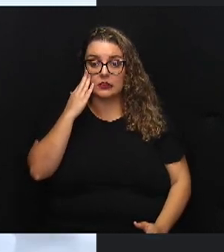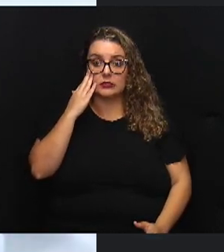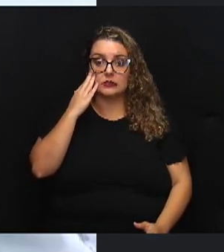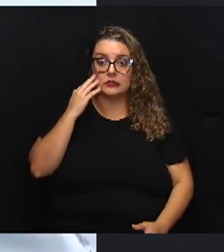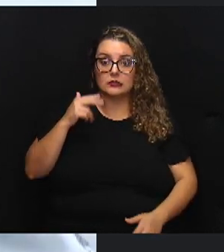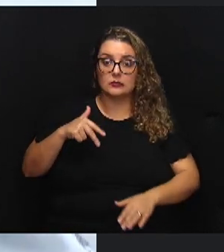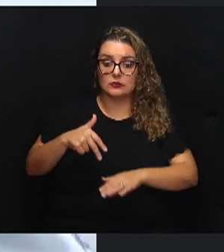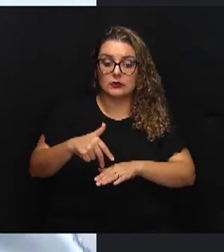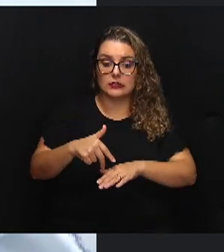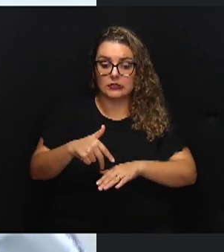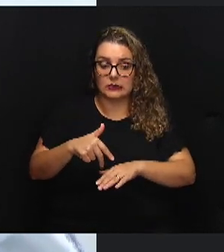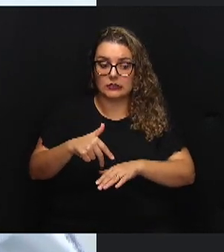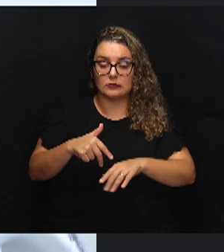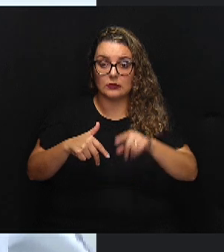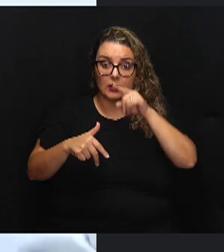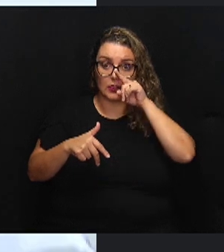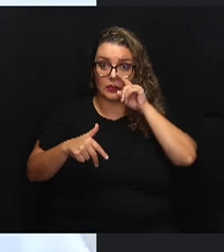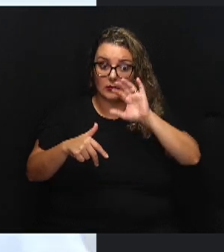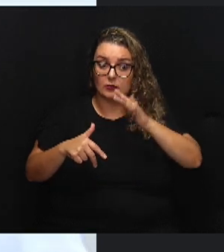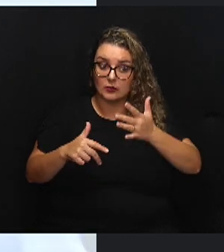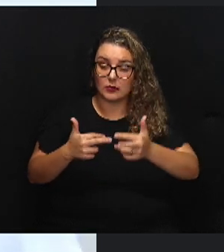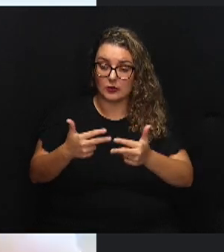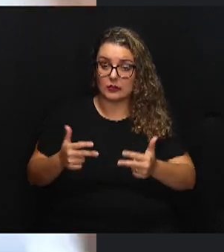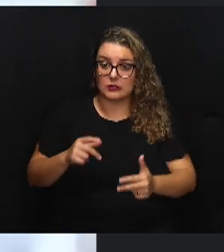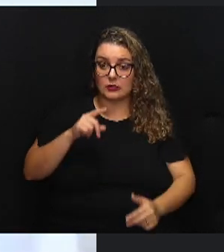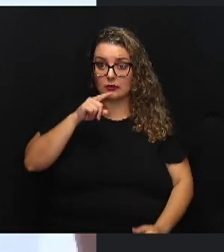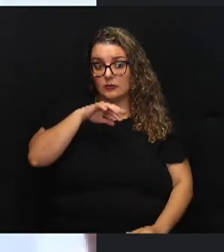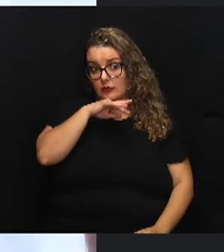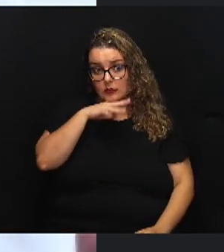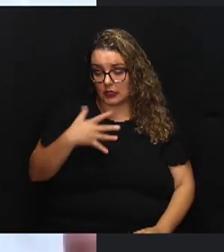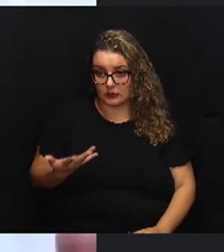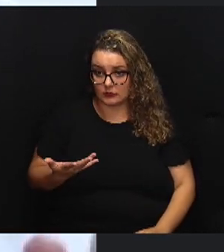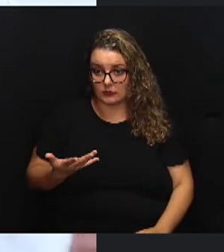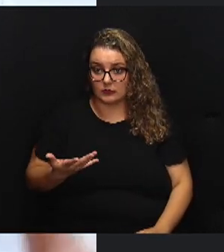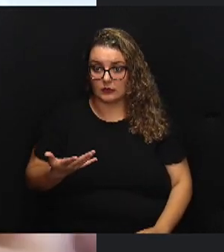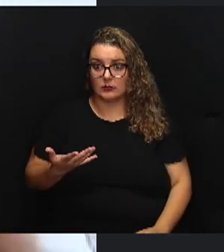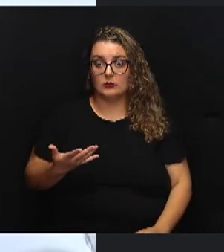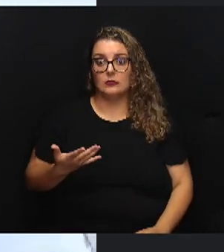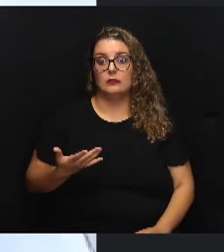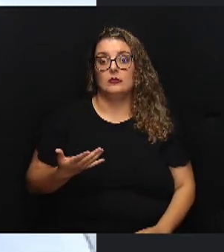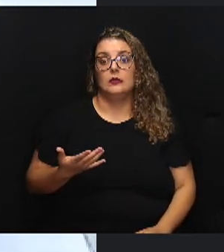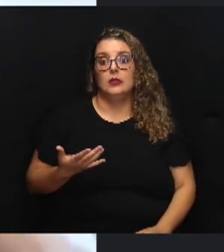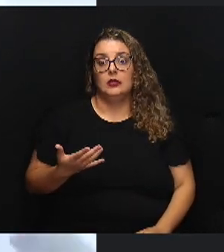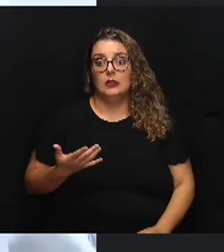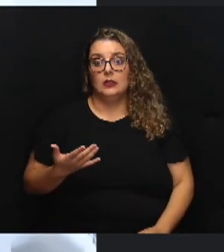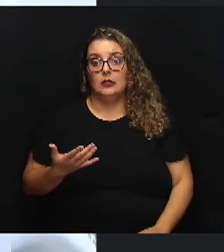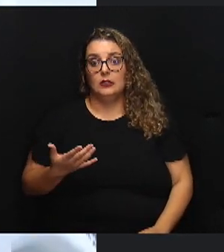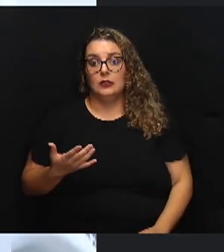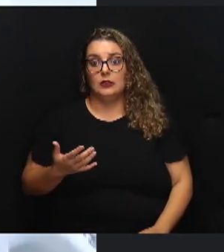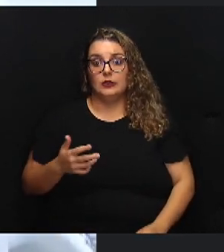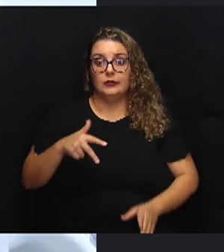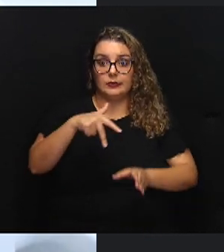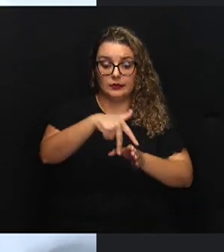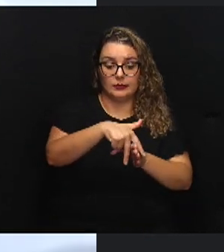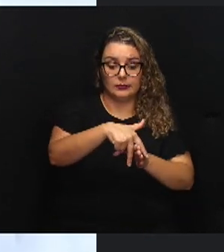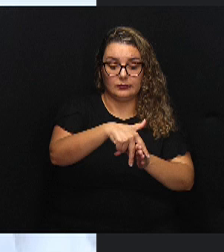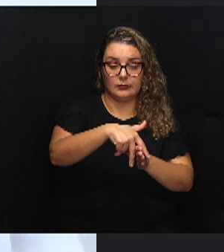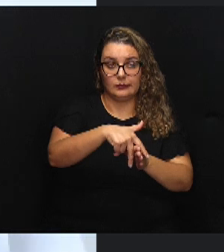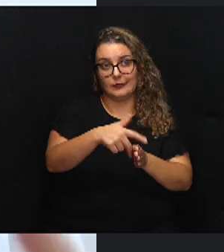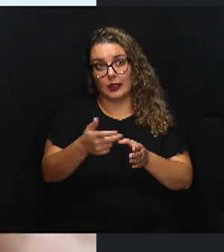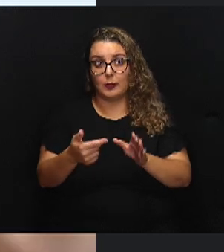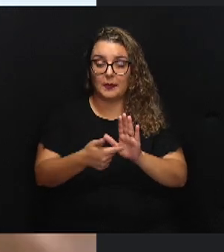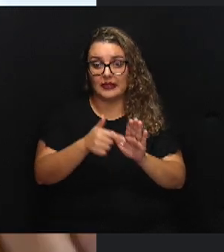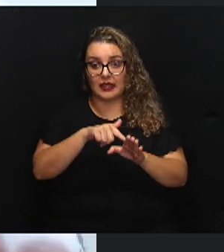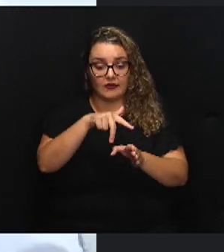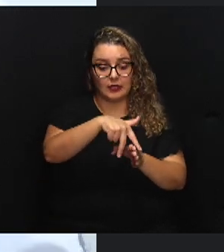situação de risco para um evento ruim. Então, talvez a máxima seja que só cai do cavalo quem sobe no cavalo, né? Então,